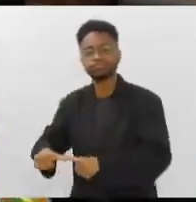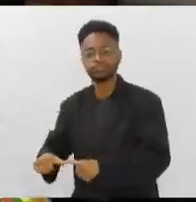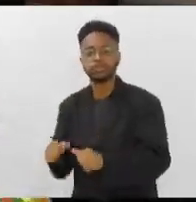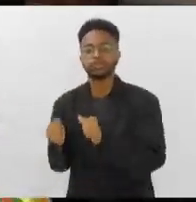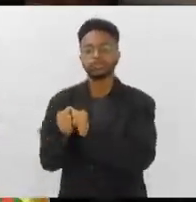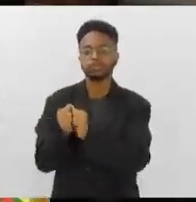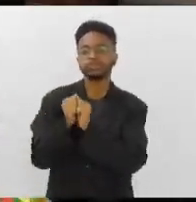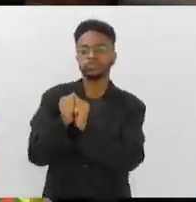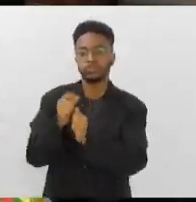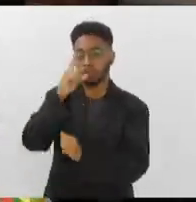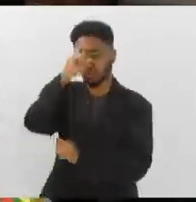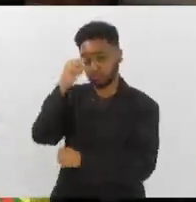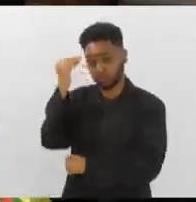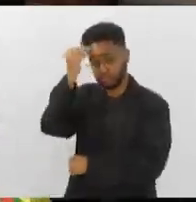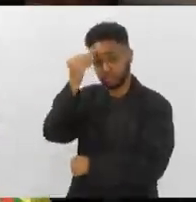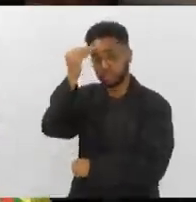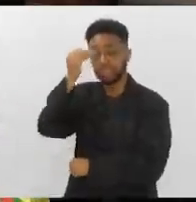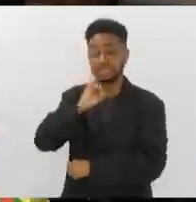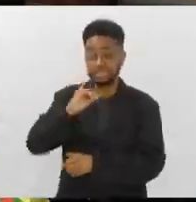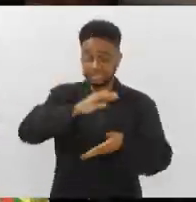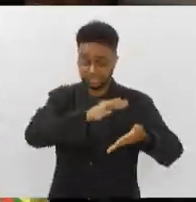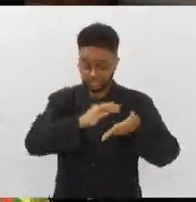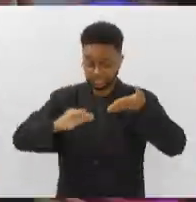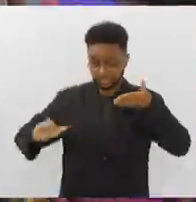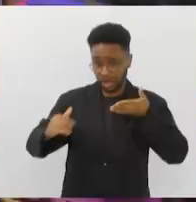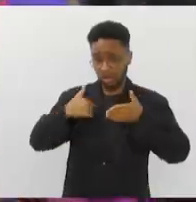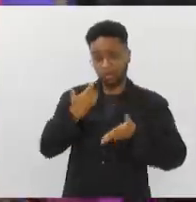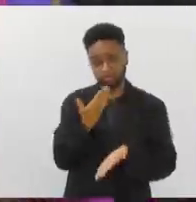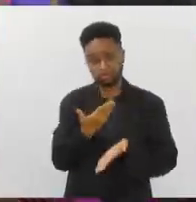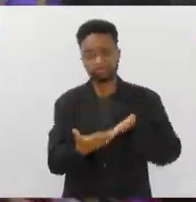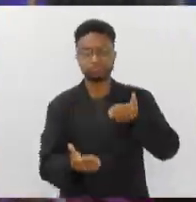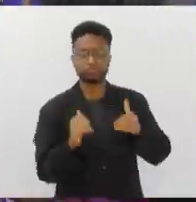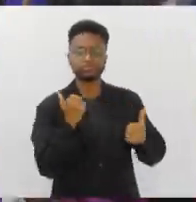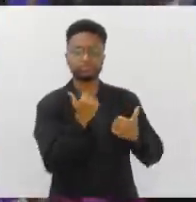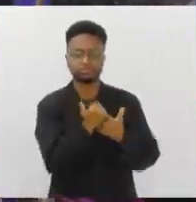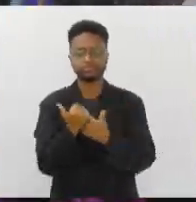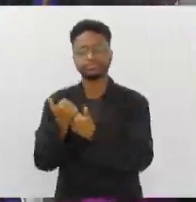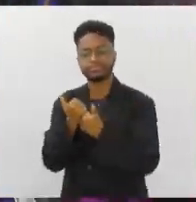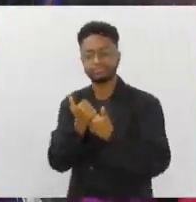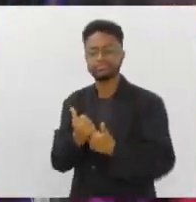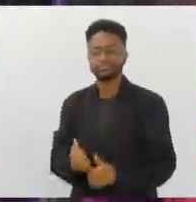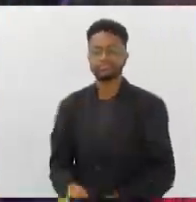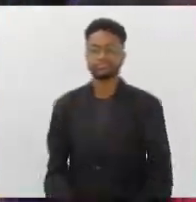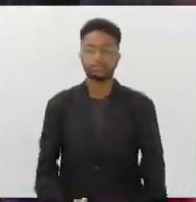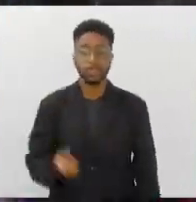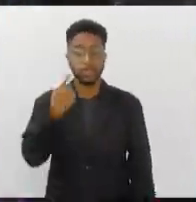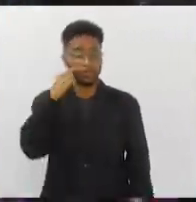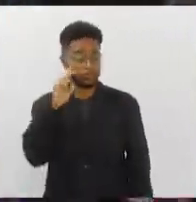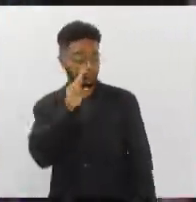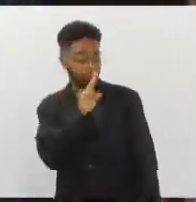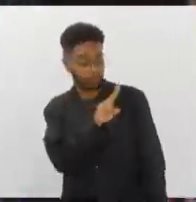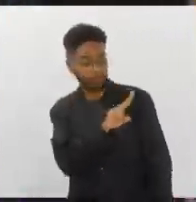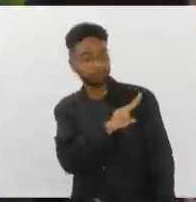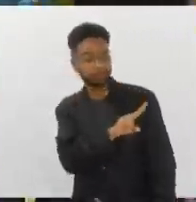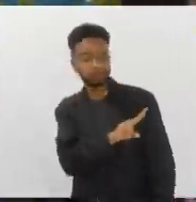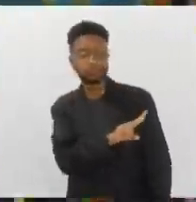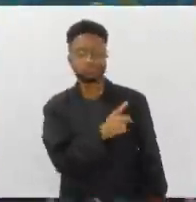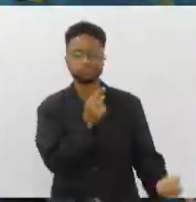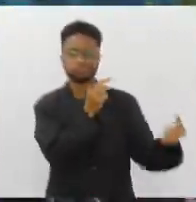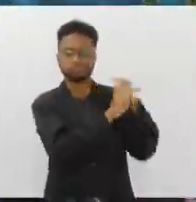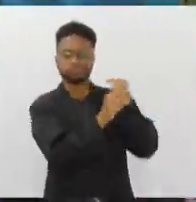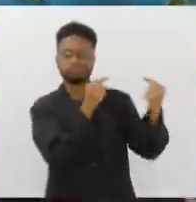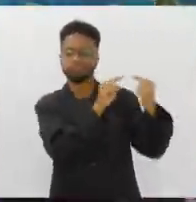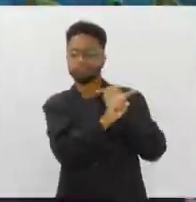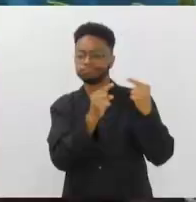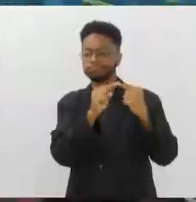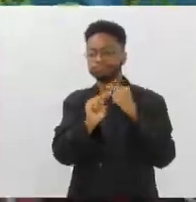Tô no hospício. Se me tirar, vou perder meu benefício. Olho pro lado, me vejo na